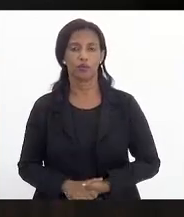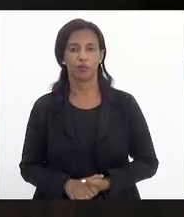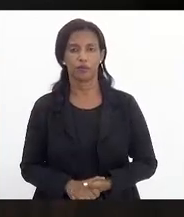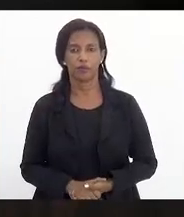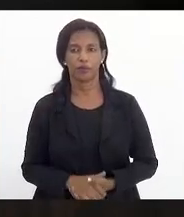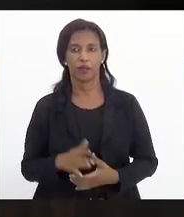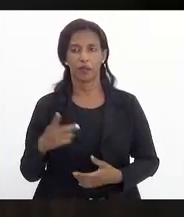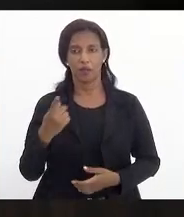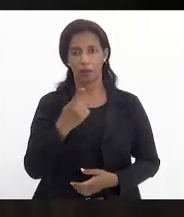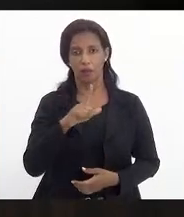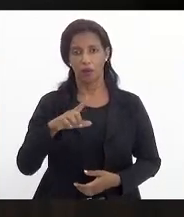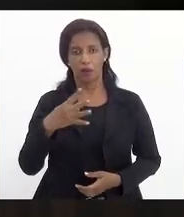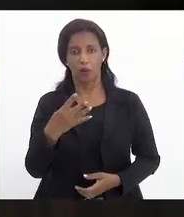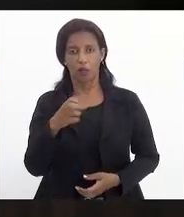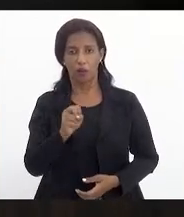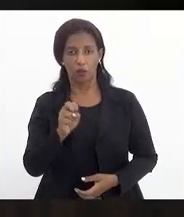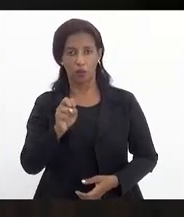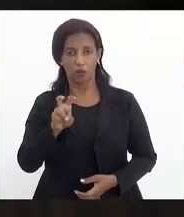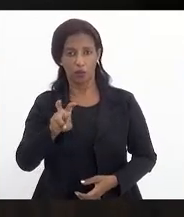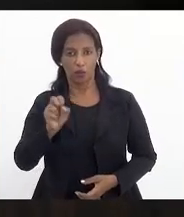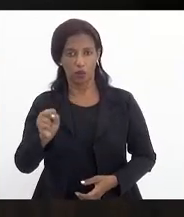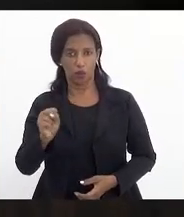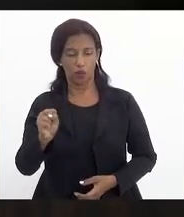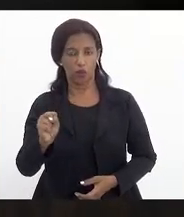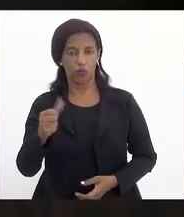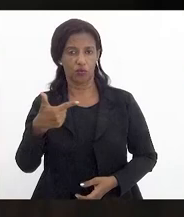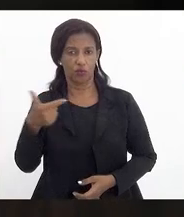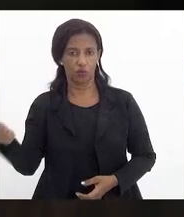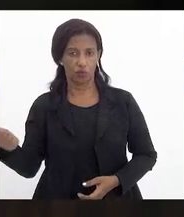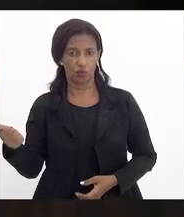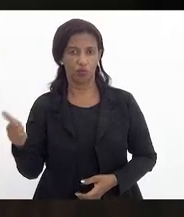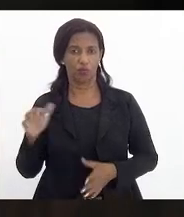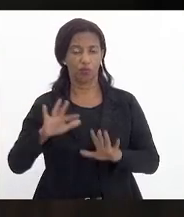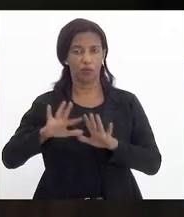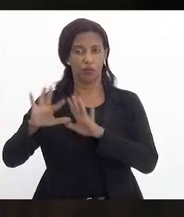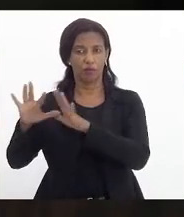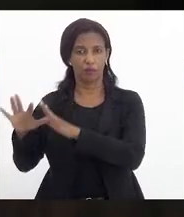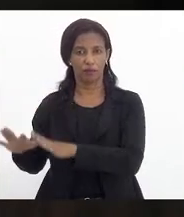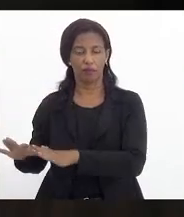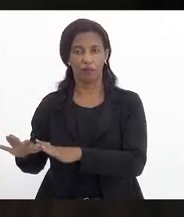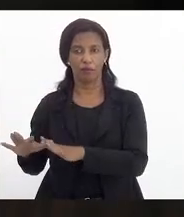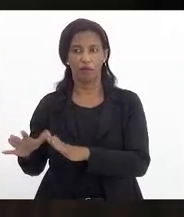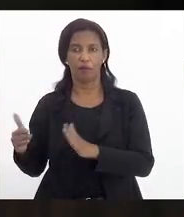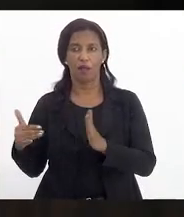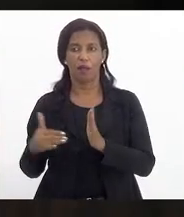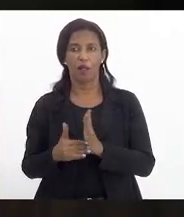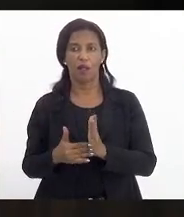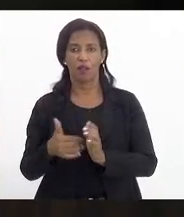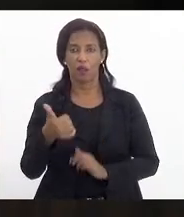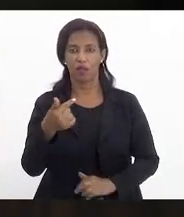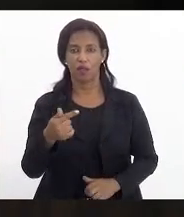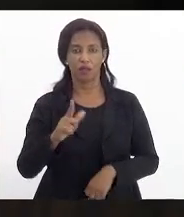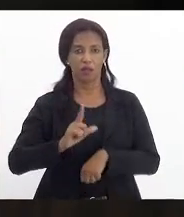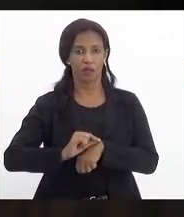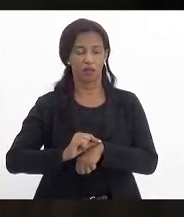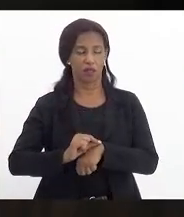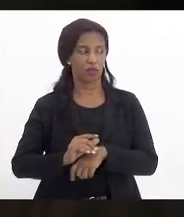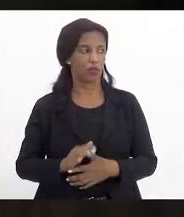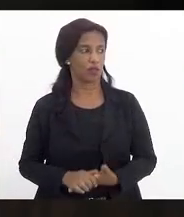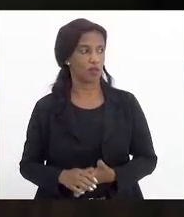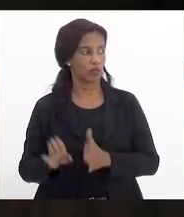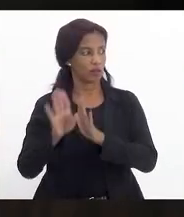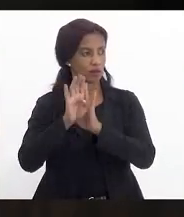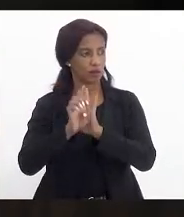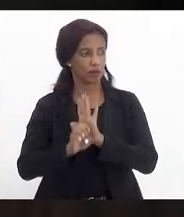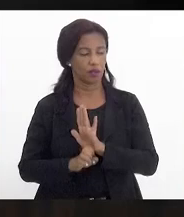projeto 4852 de 21 ficará até a data de hoje, às 17 horas, para recebimento de emendas.